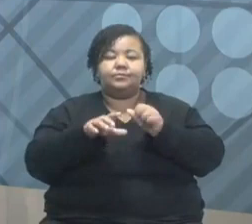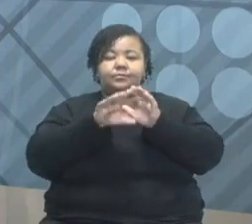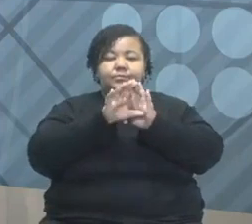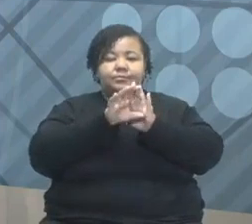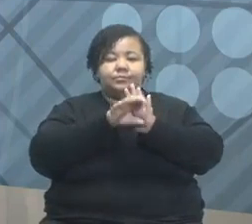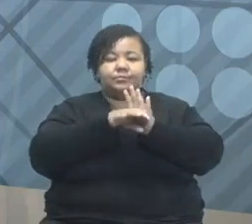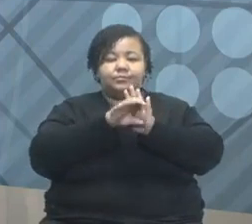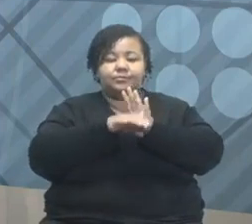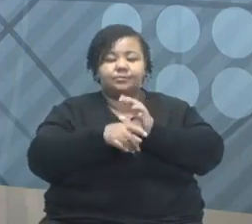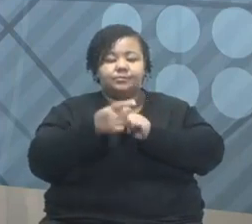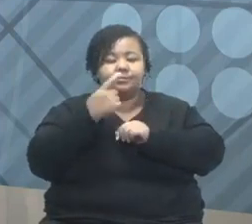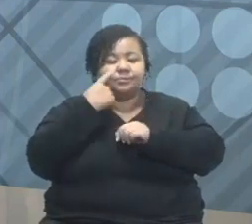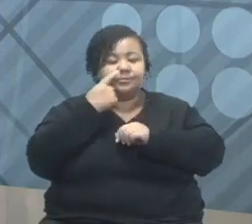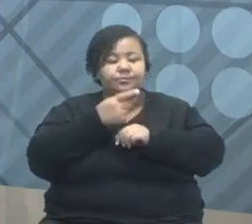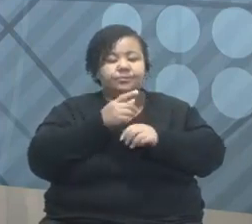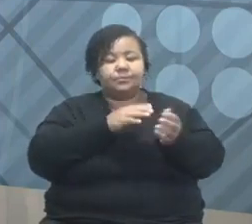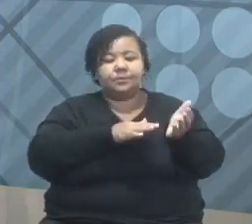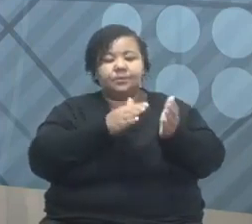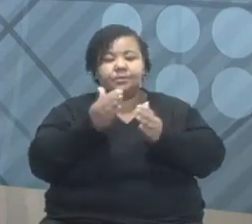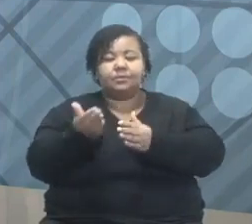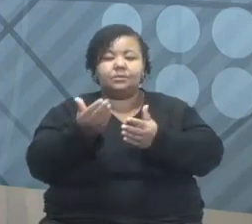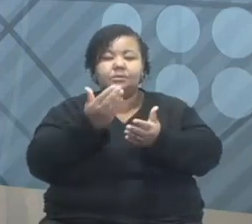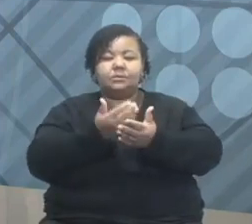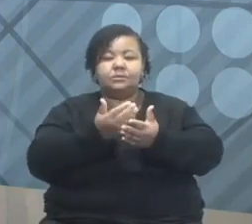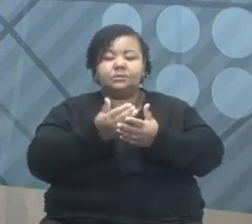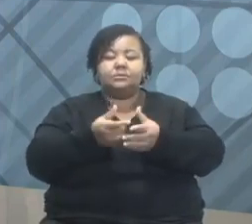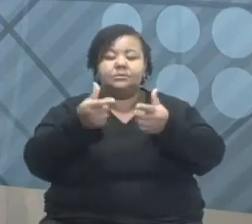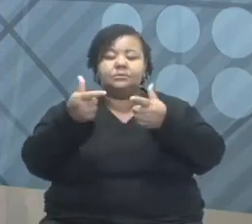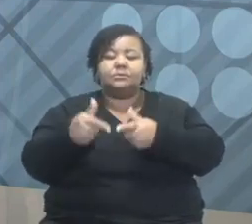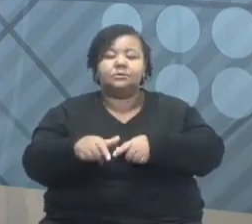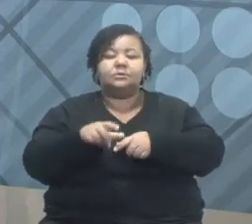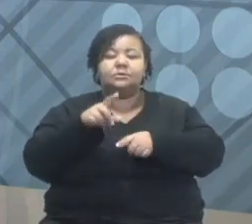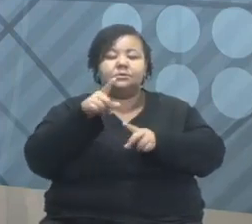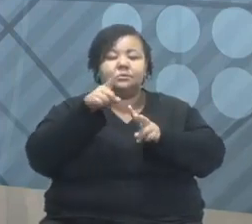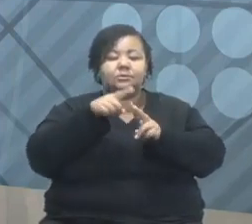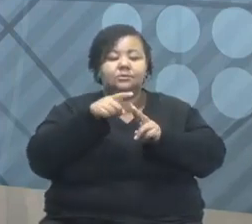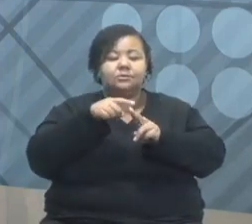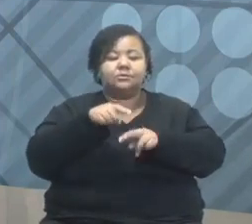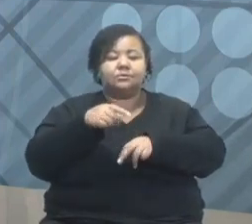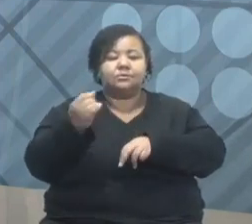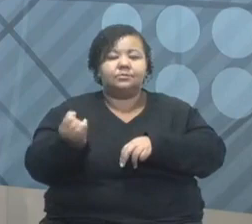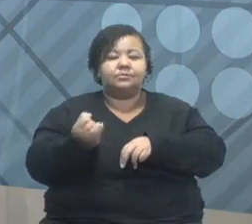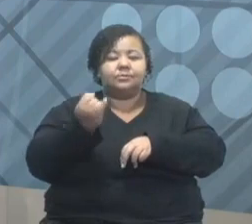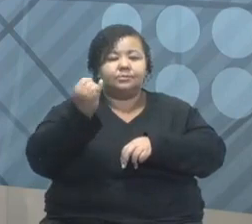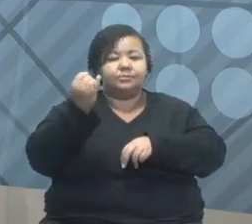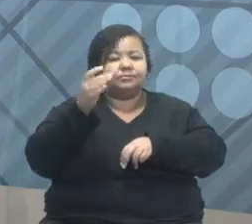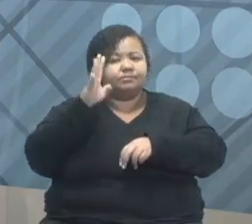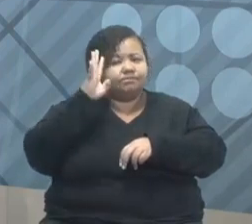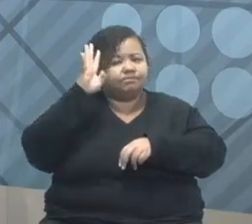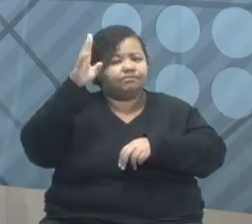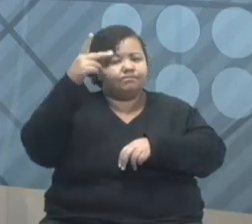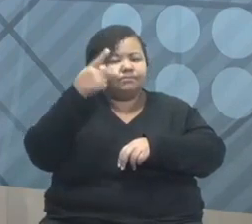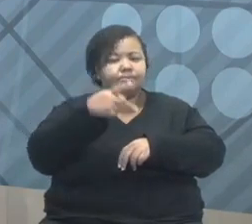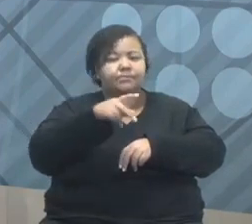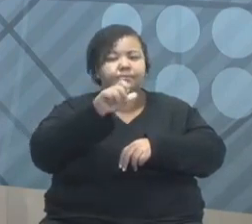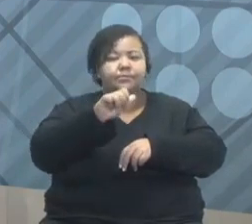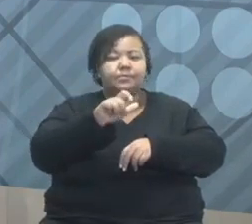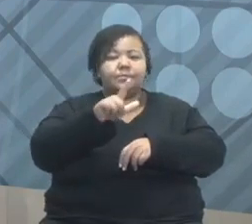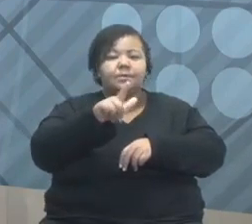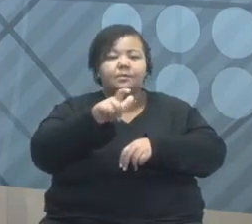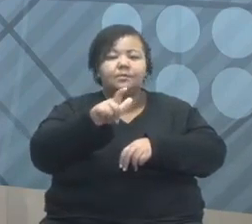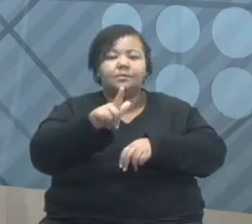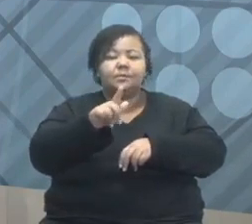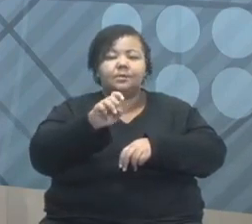vimos ao longo da nossa aula, referente a espaços vetoriais, são muito importantes. É um conceito essencial da álgebra linear. Ele faz